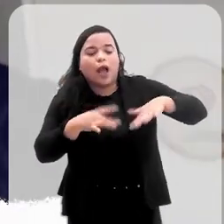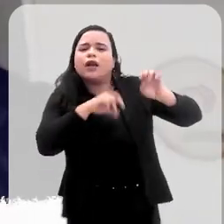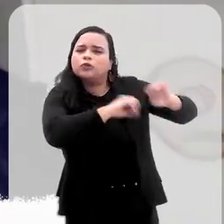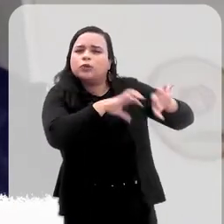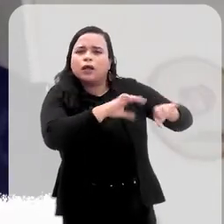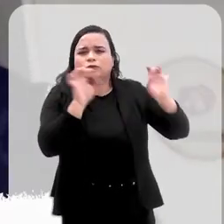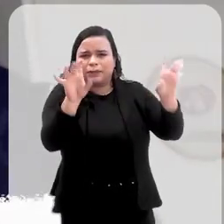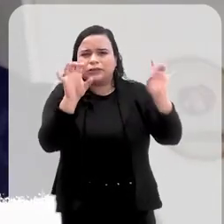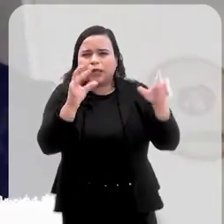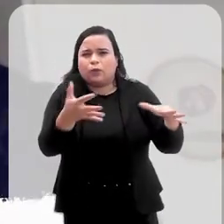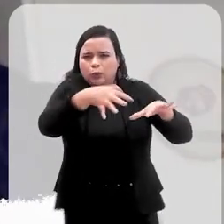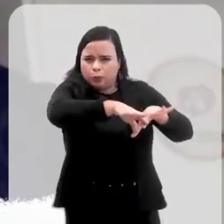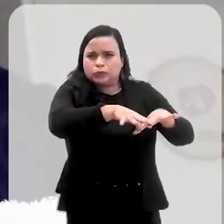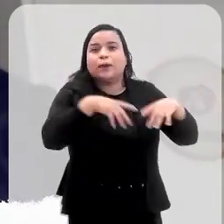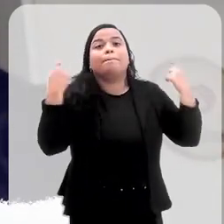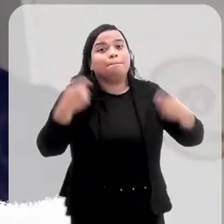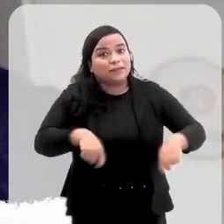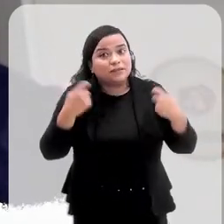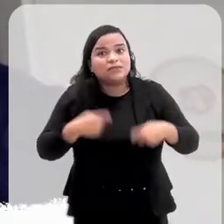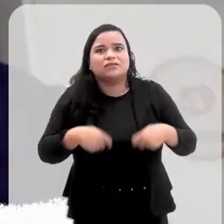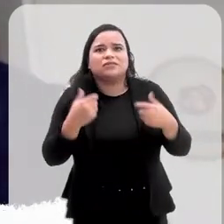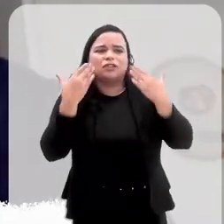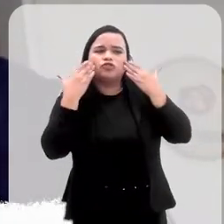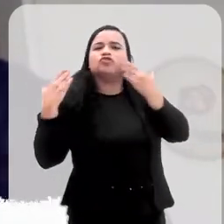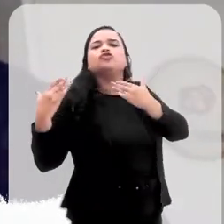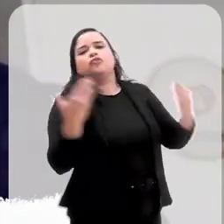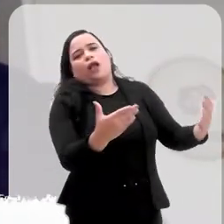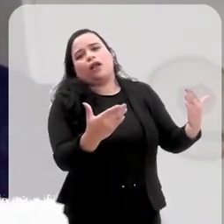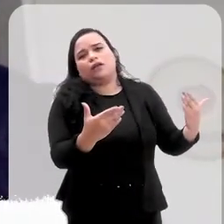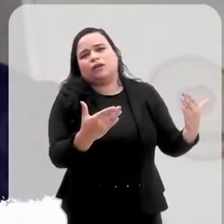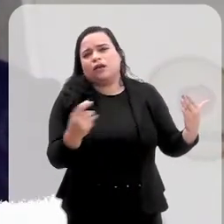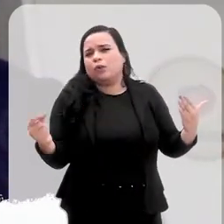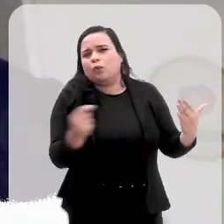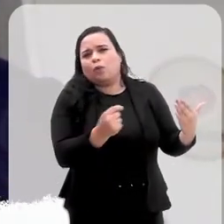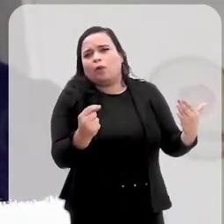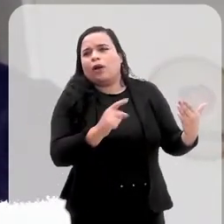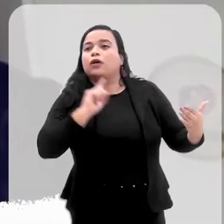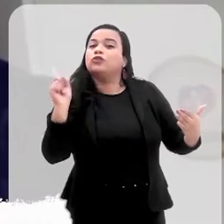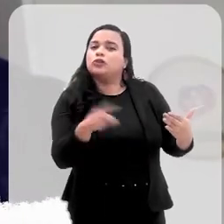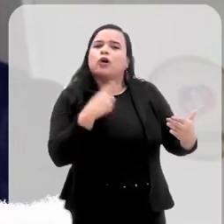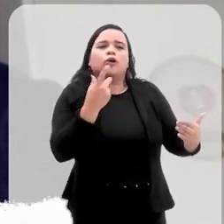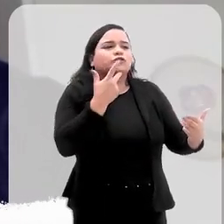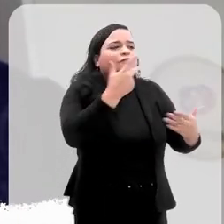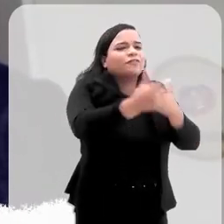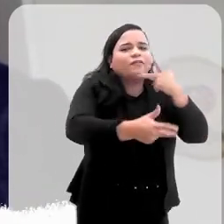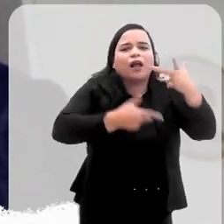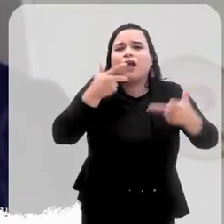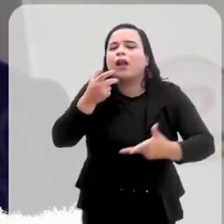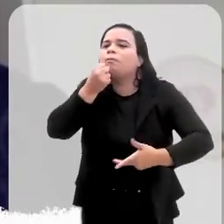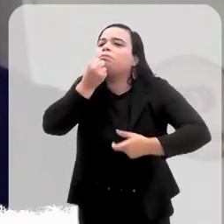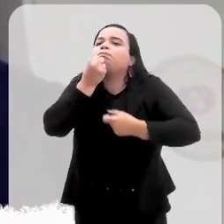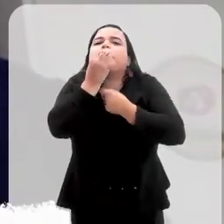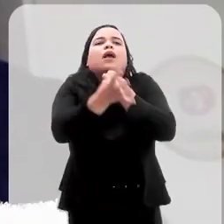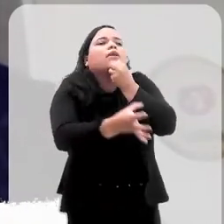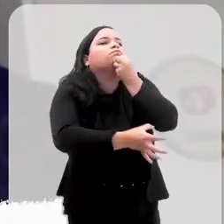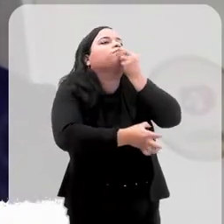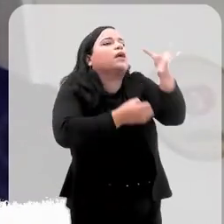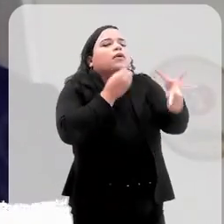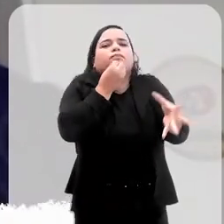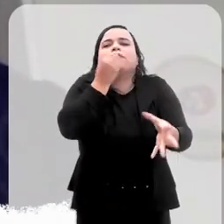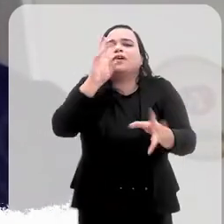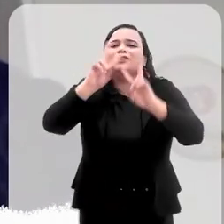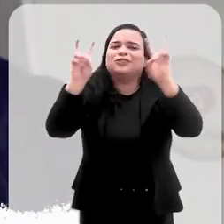falar um pouco sobre os nossos sentimentos, as nossas sensações, porque nós também ficamos frustrados, nós